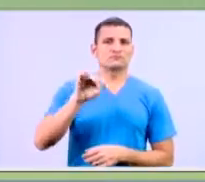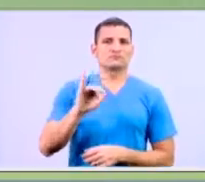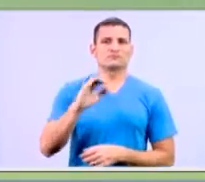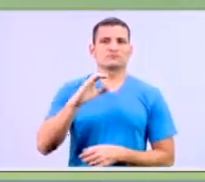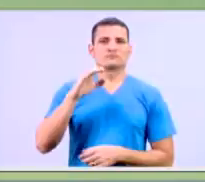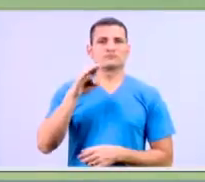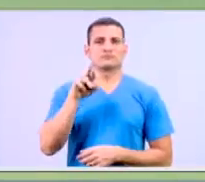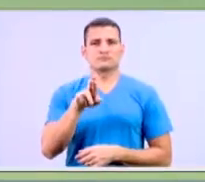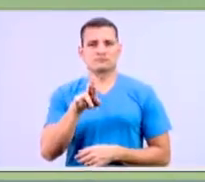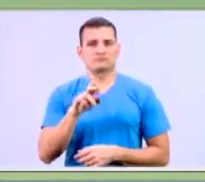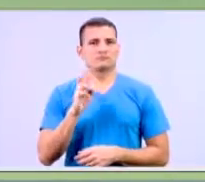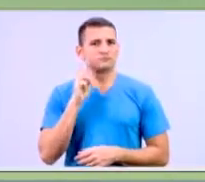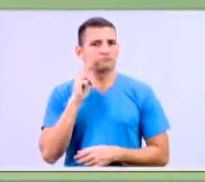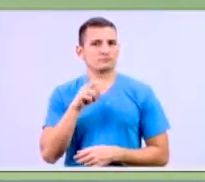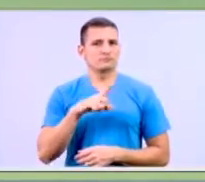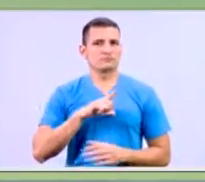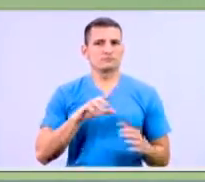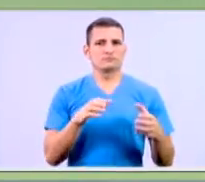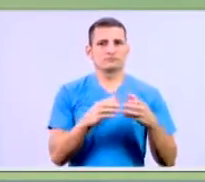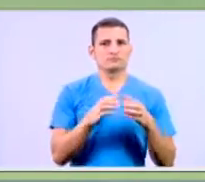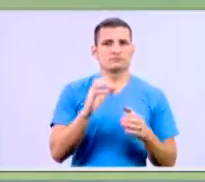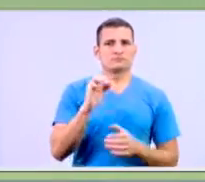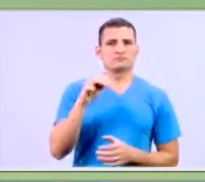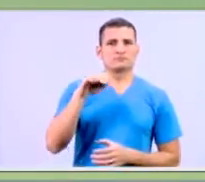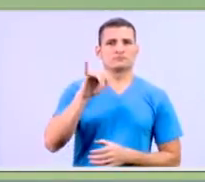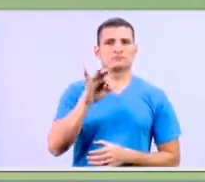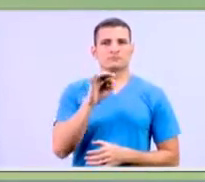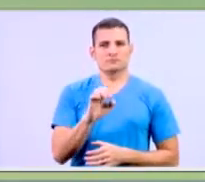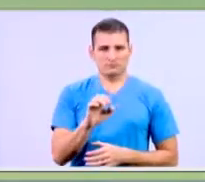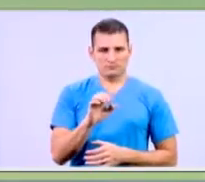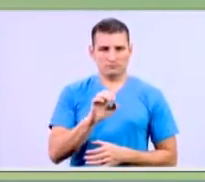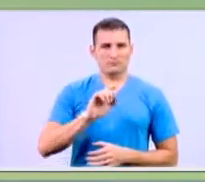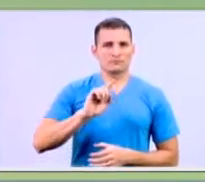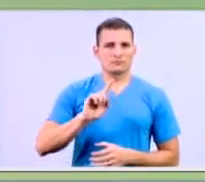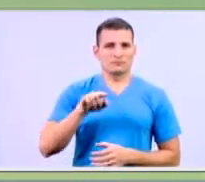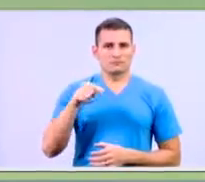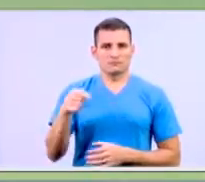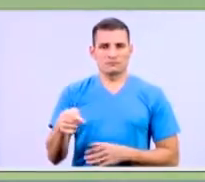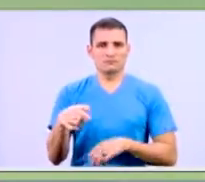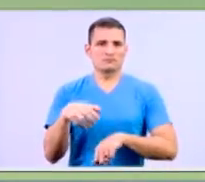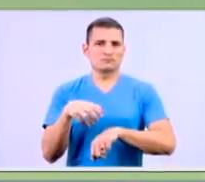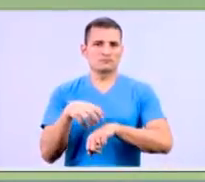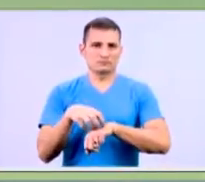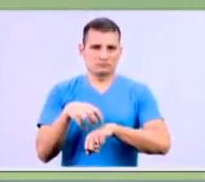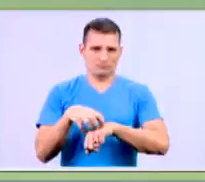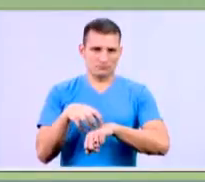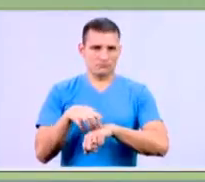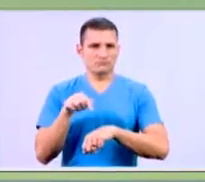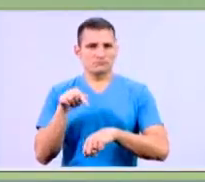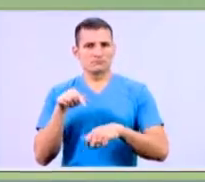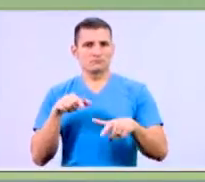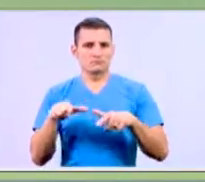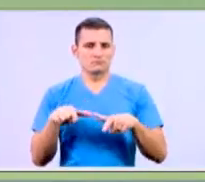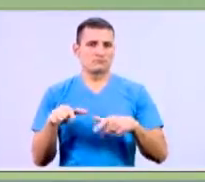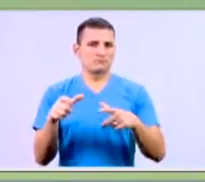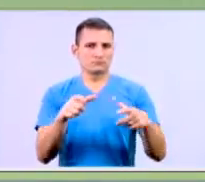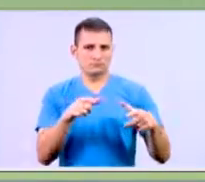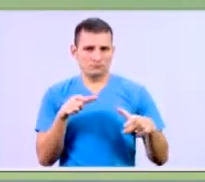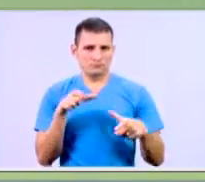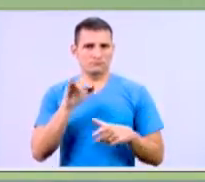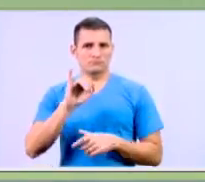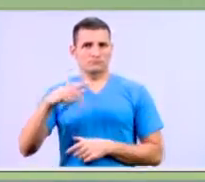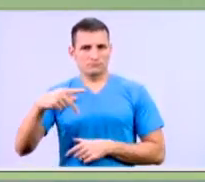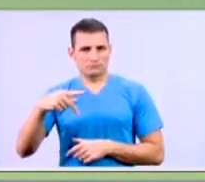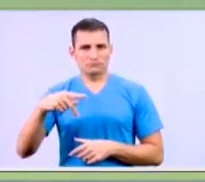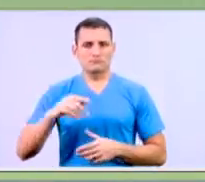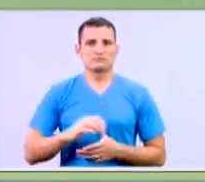A gente viu que tinha um comitê gestor, aí depois a gente falou de um núcleo já falando de serviços e endereçamentos, ou